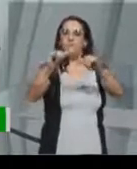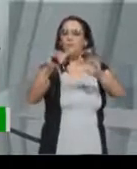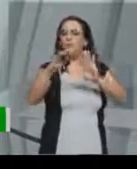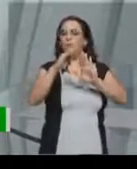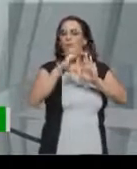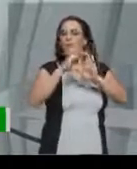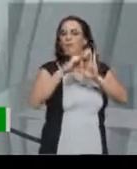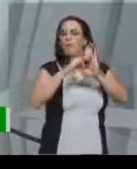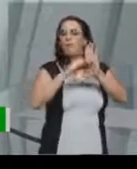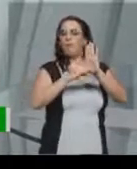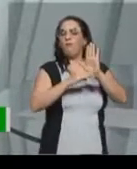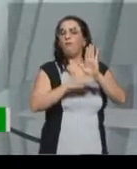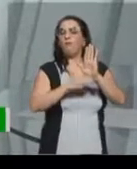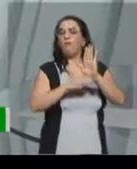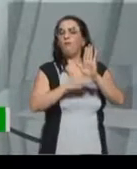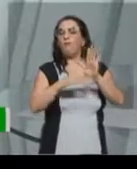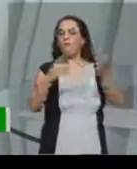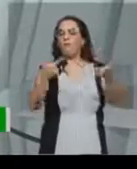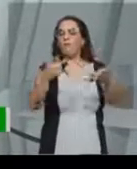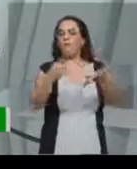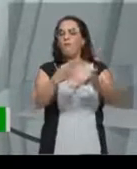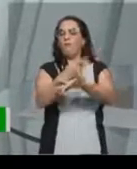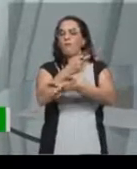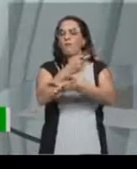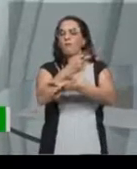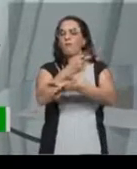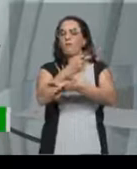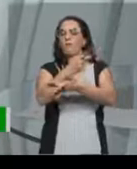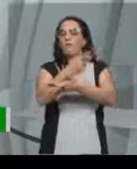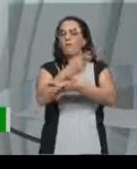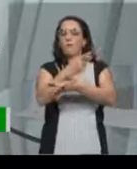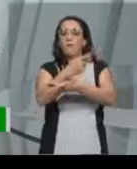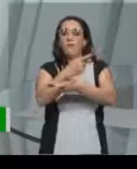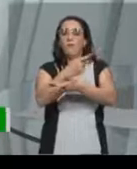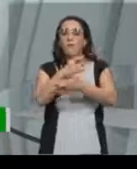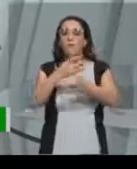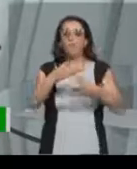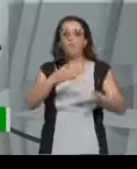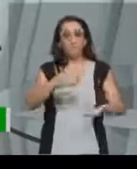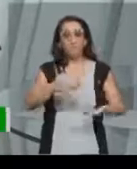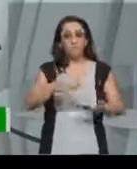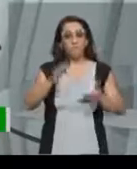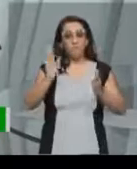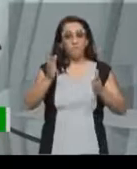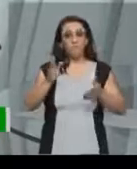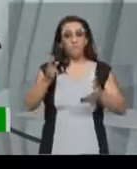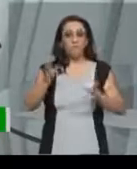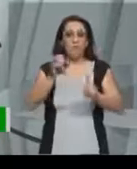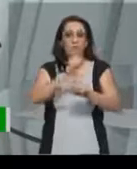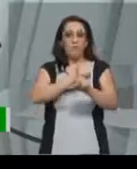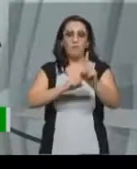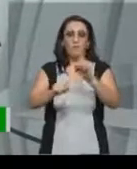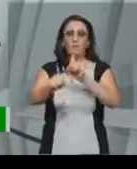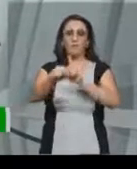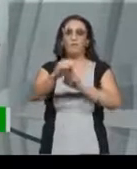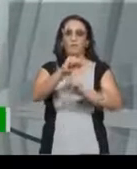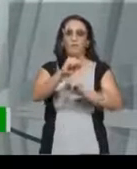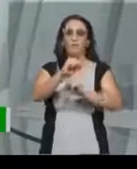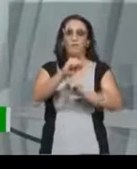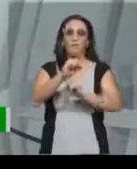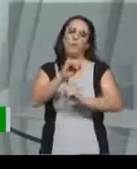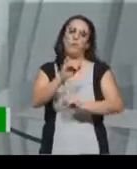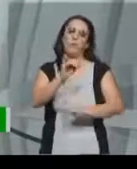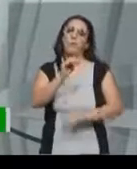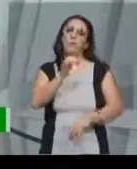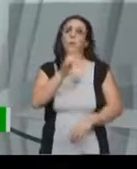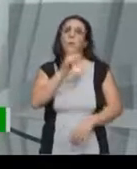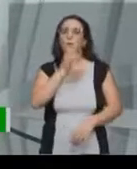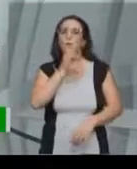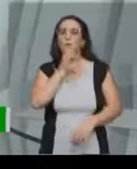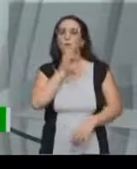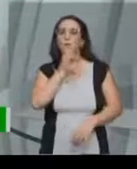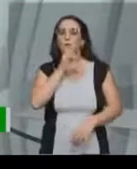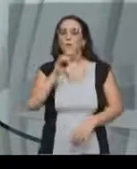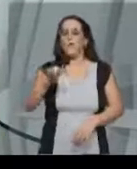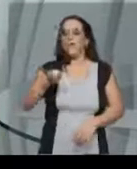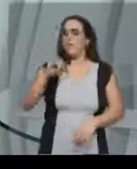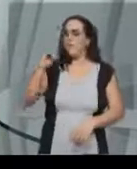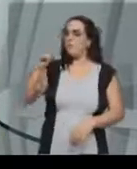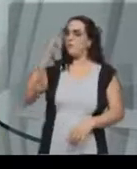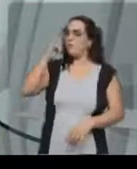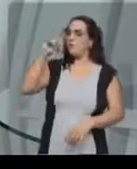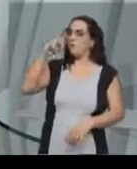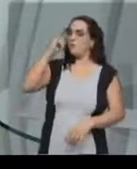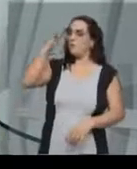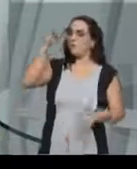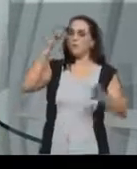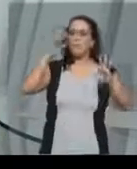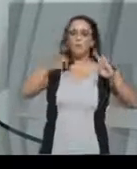de relevância pública, né? De que vai ser importante para